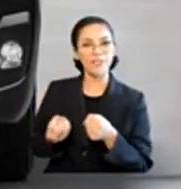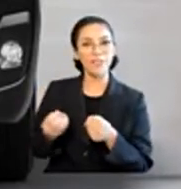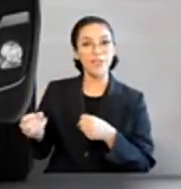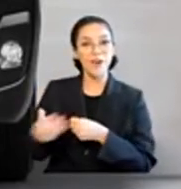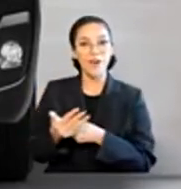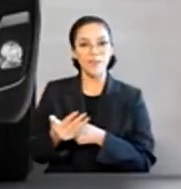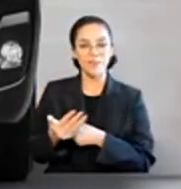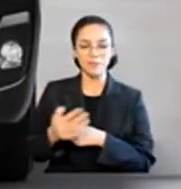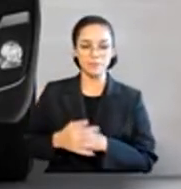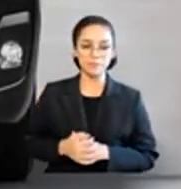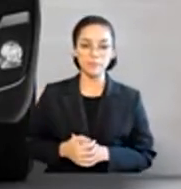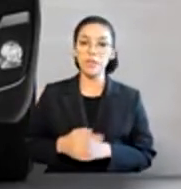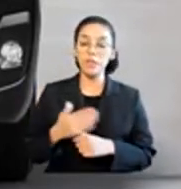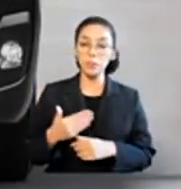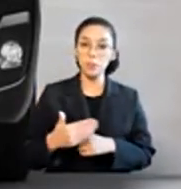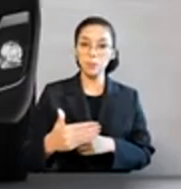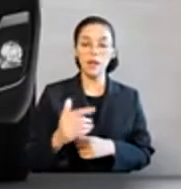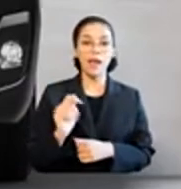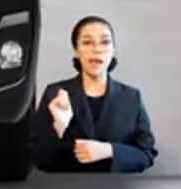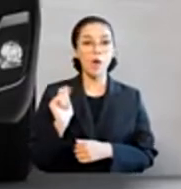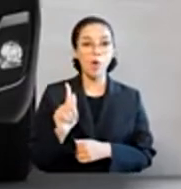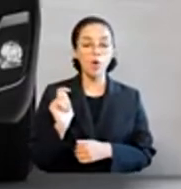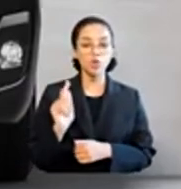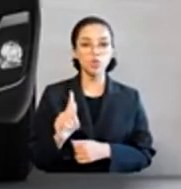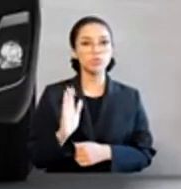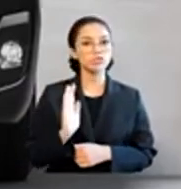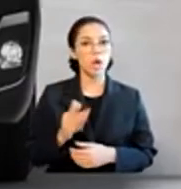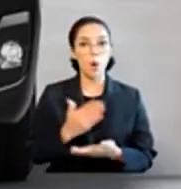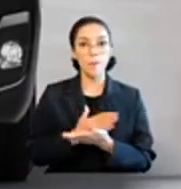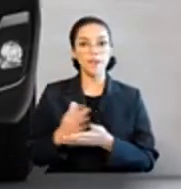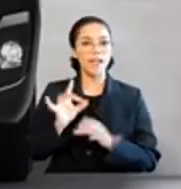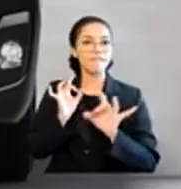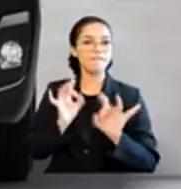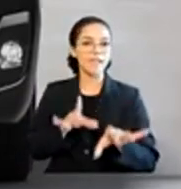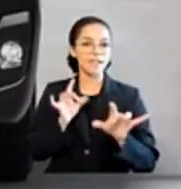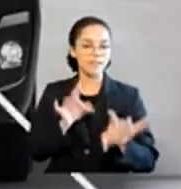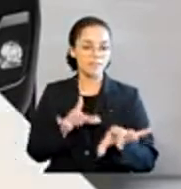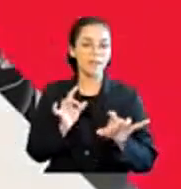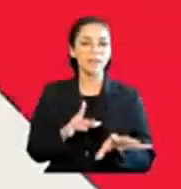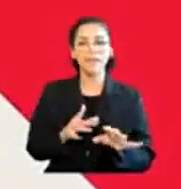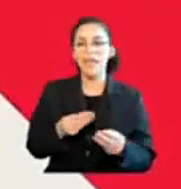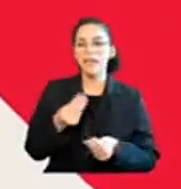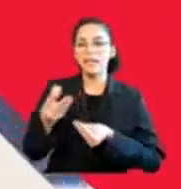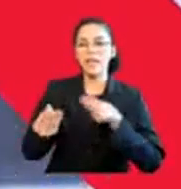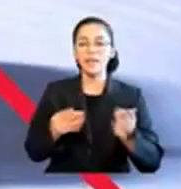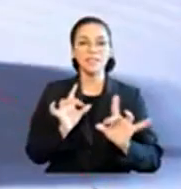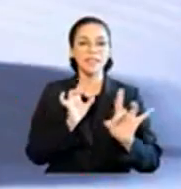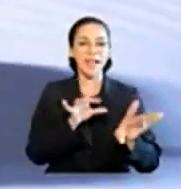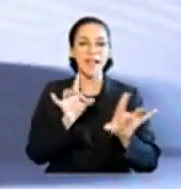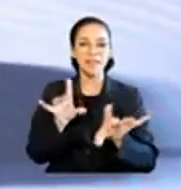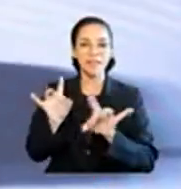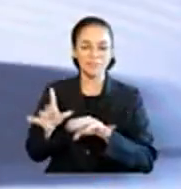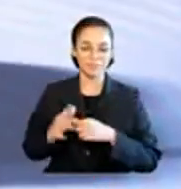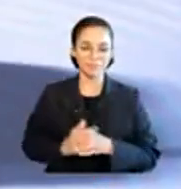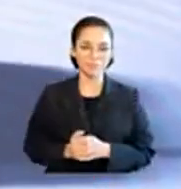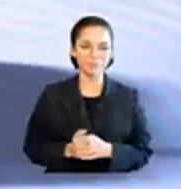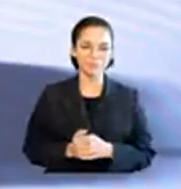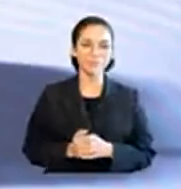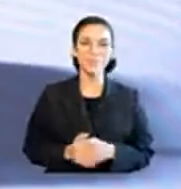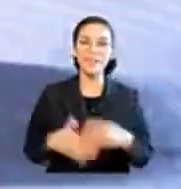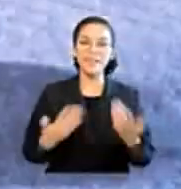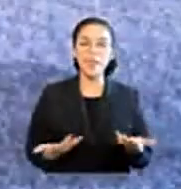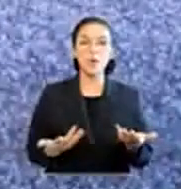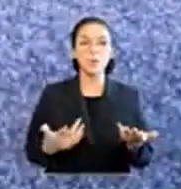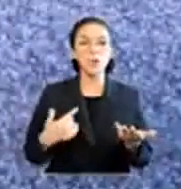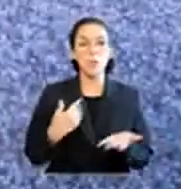agosto, a nossa rede começa a venda propriamente dita e a entrega de cada uma das versões. Então vamos lá, começando pela